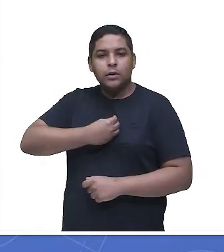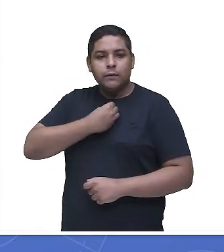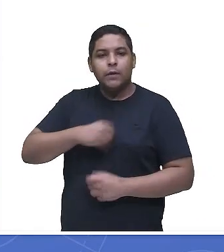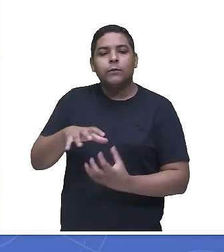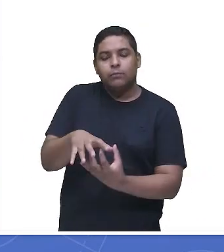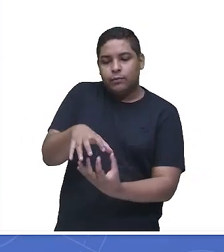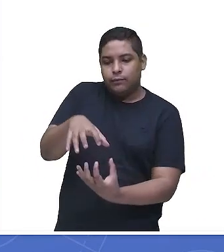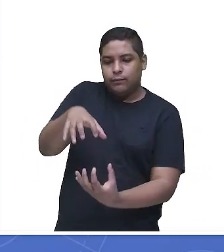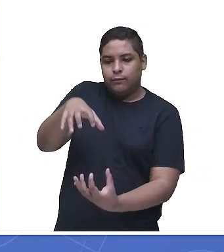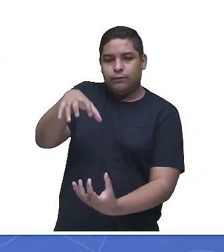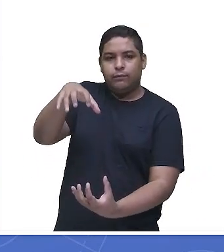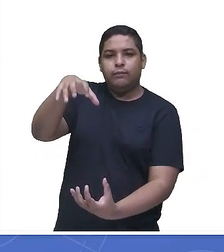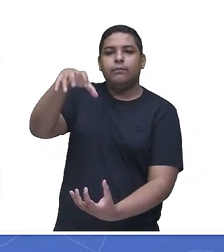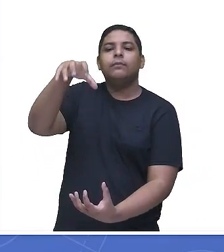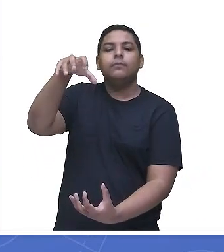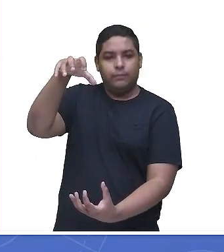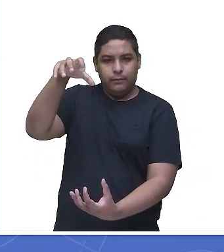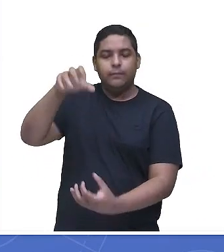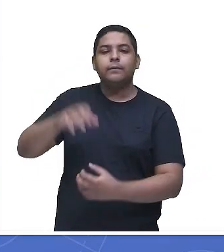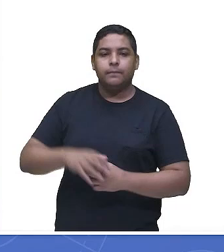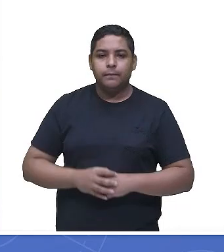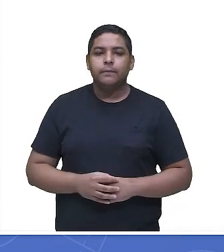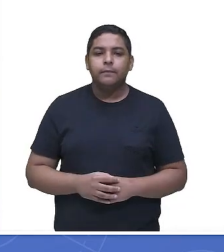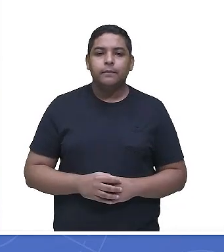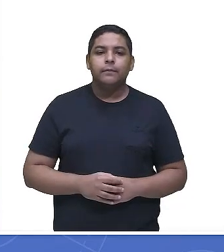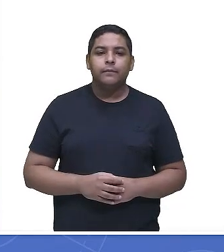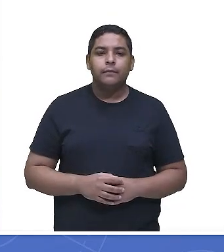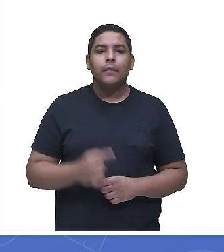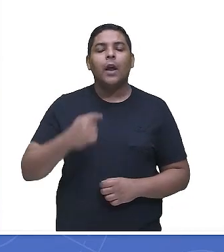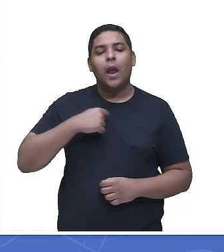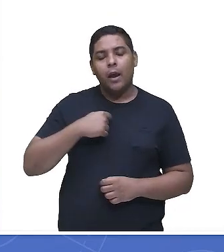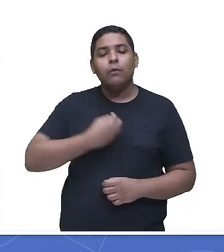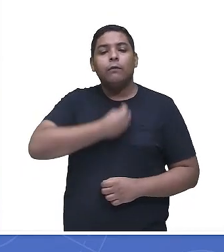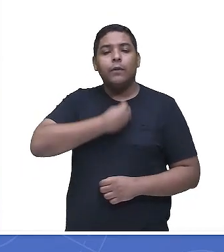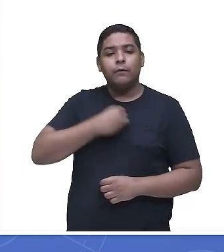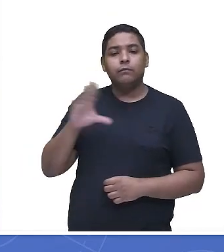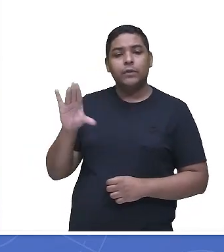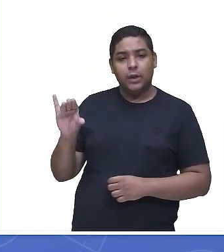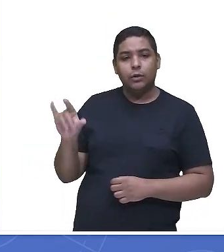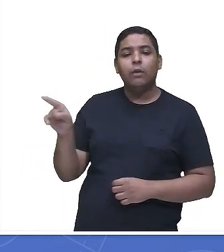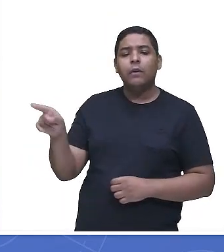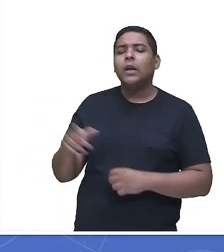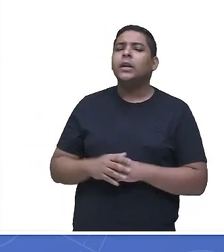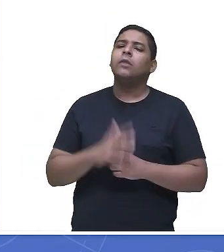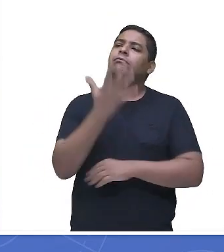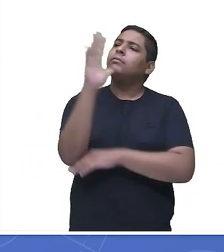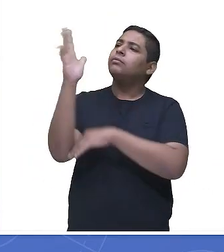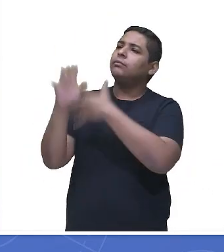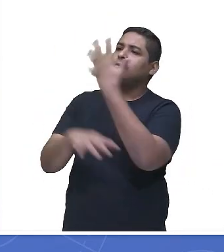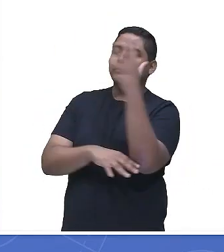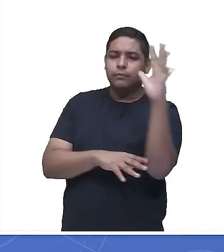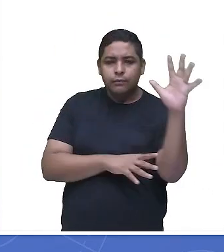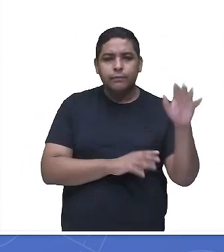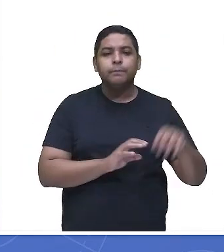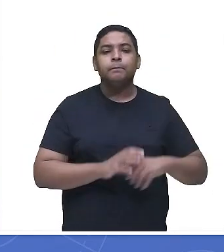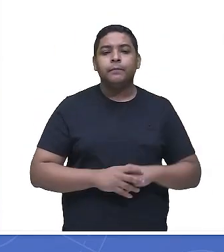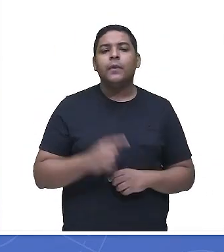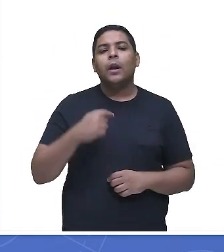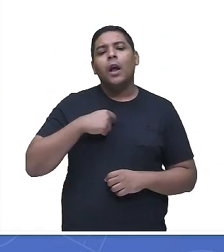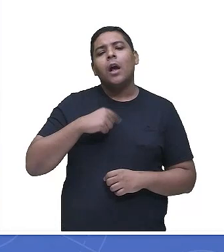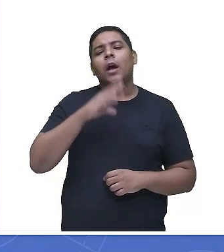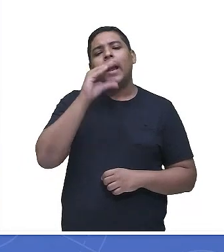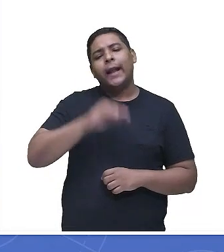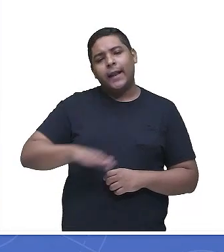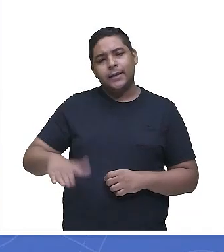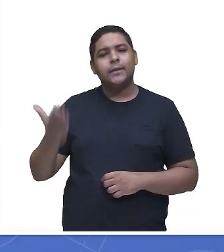crescem, não é? Não tem... Eu, por exemplo, moro na Cidade Nova e ali tem muitas árvores. Então, quando eu era criança, as